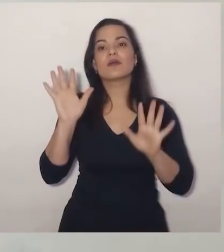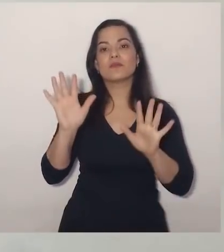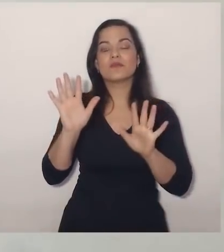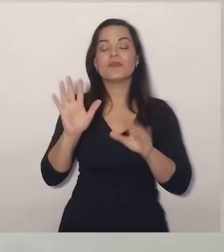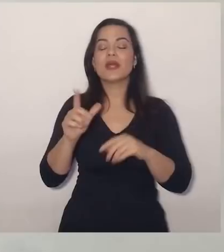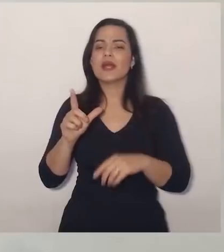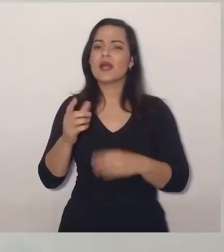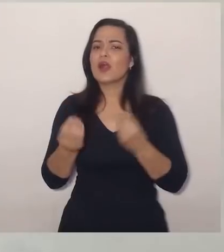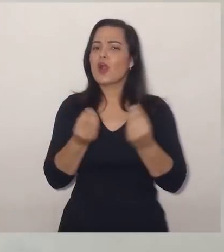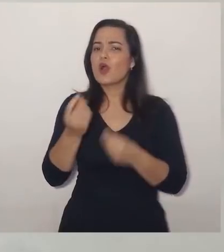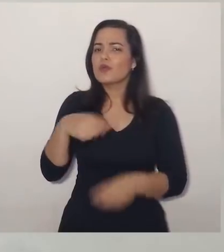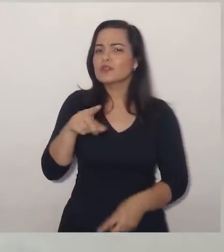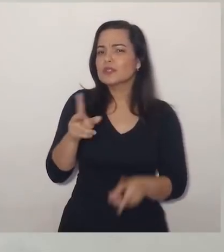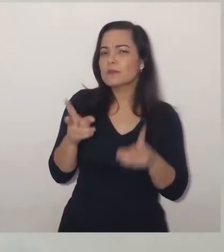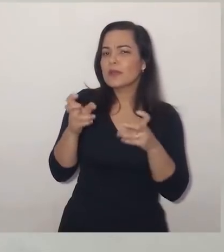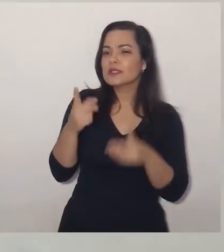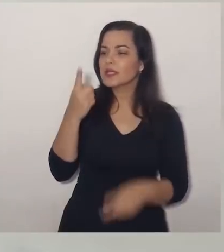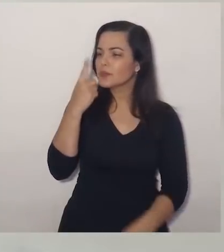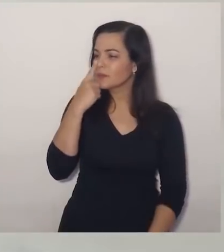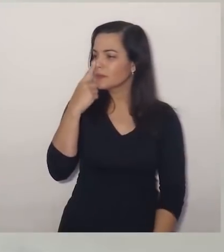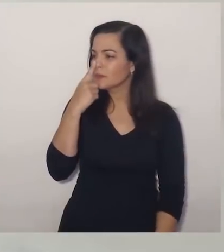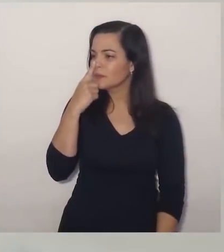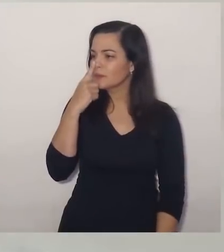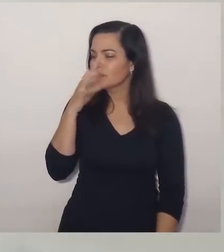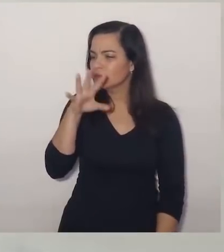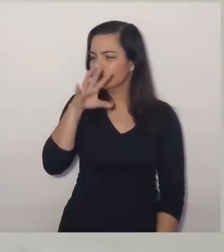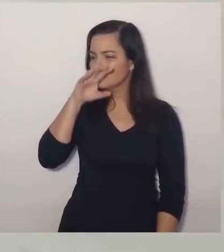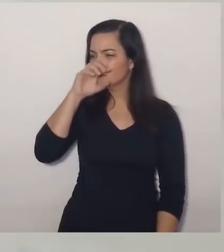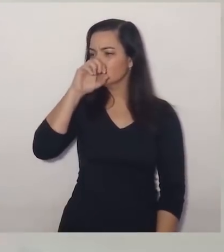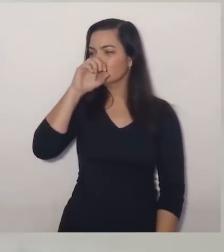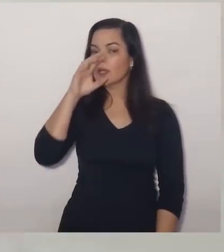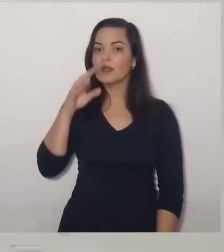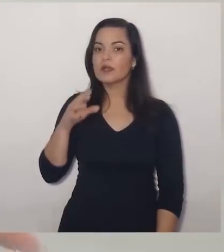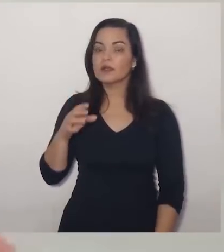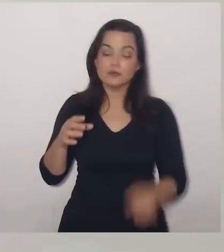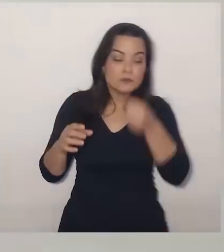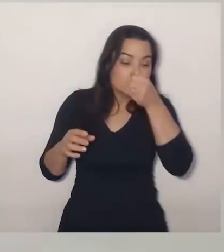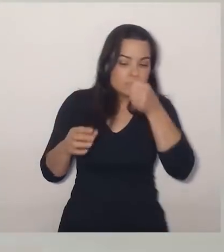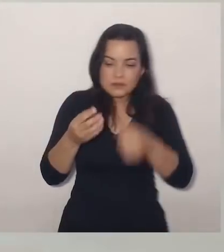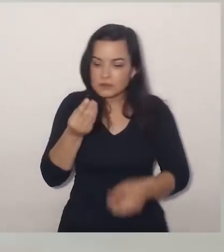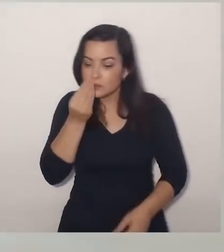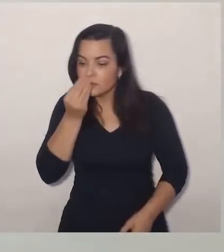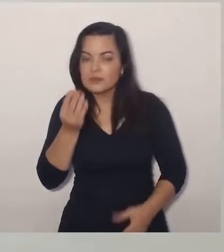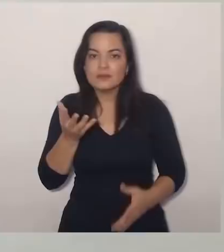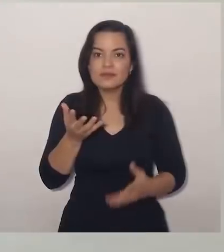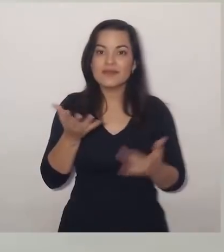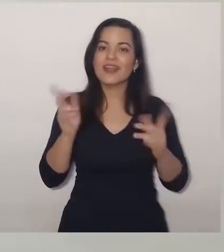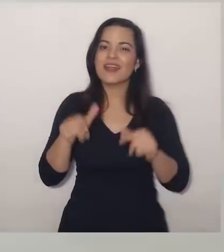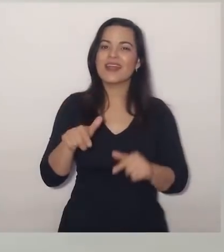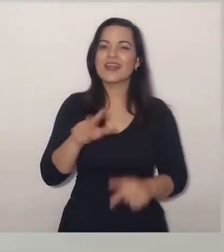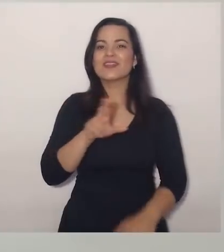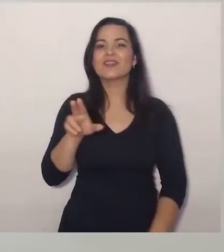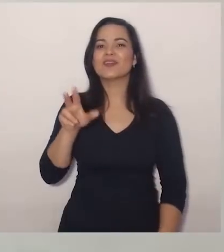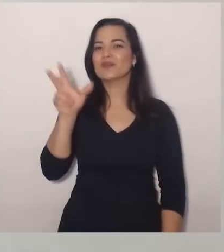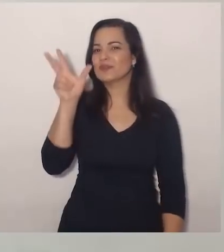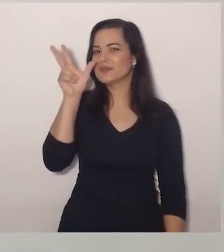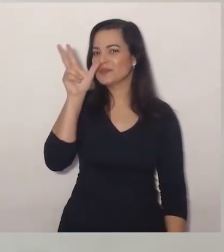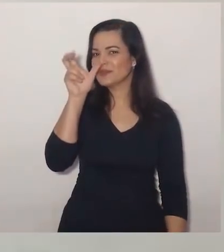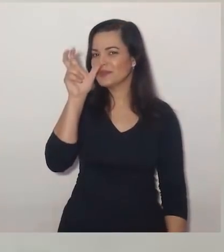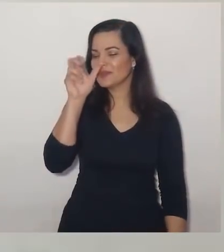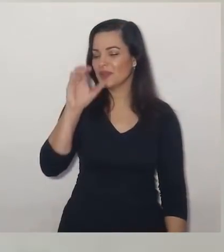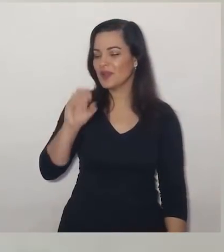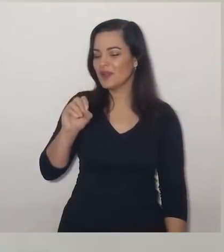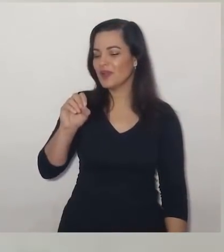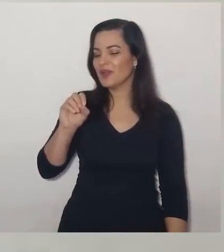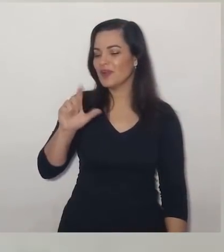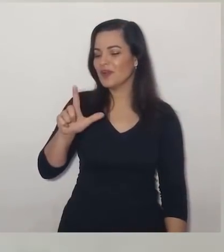coisas? Ah, cheirando, né? Então, esse cheiro é o olfato. Então, vamos